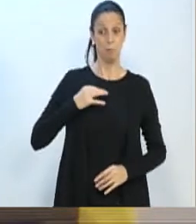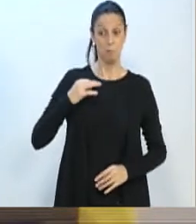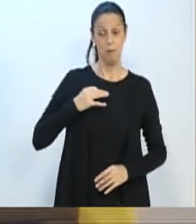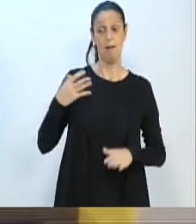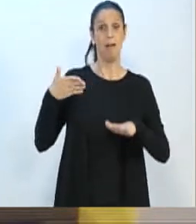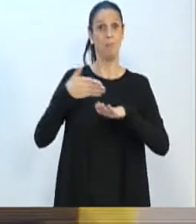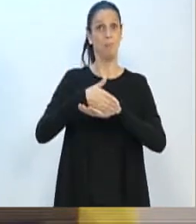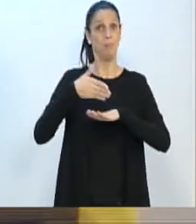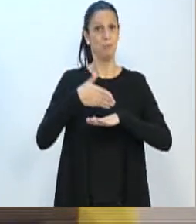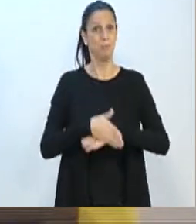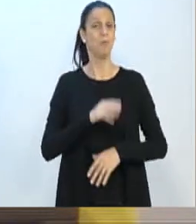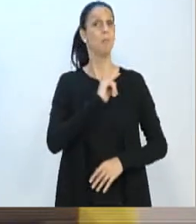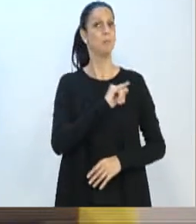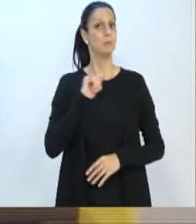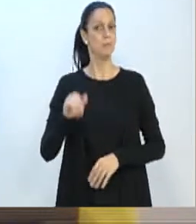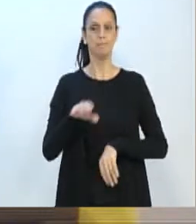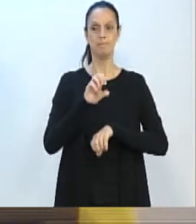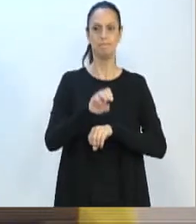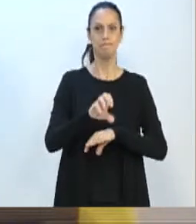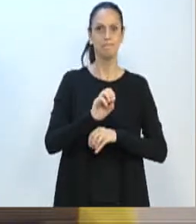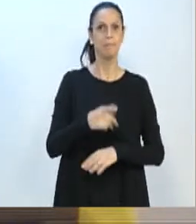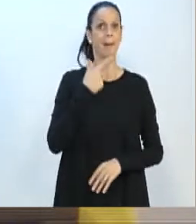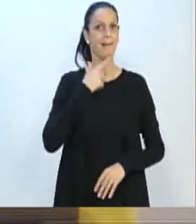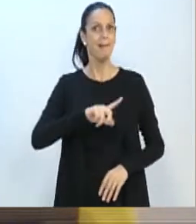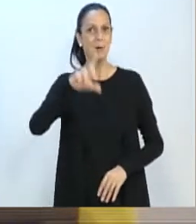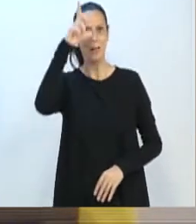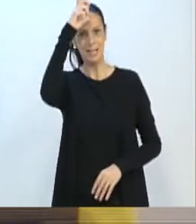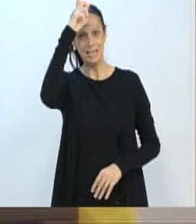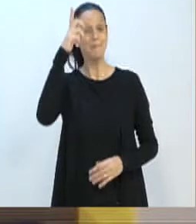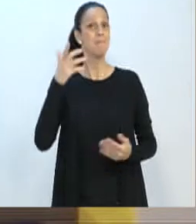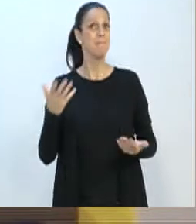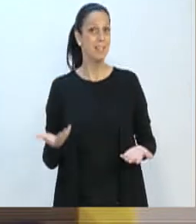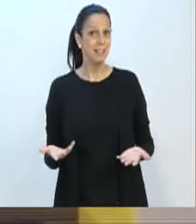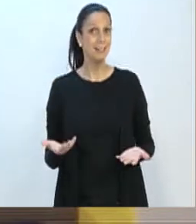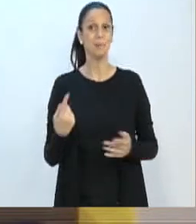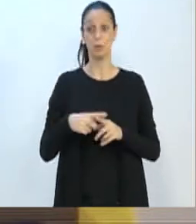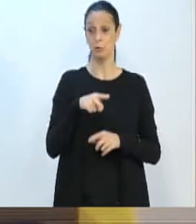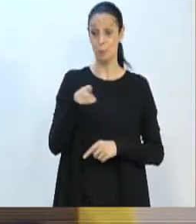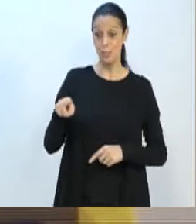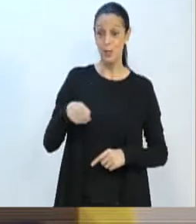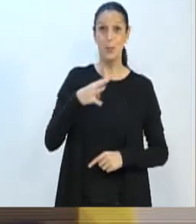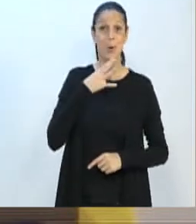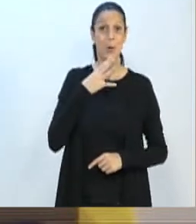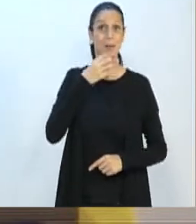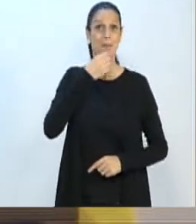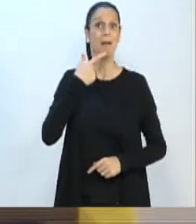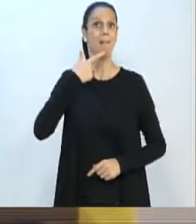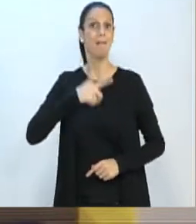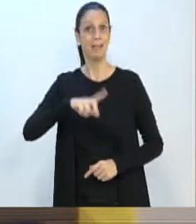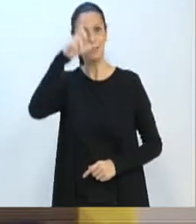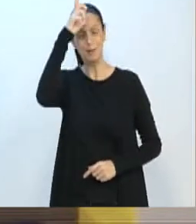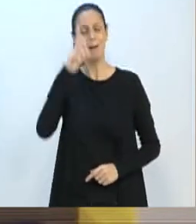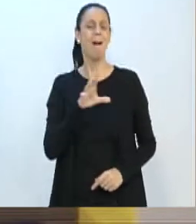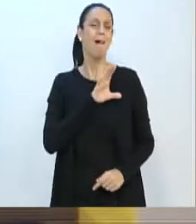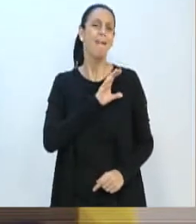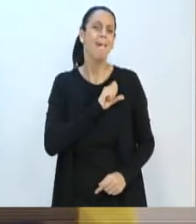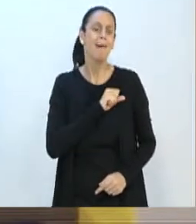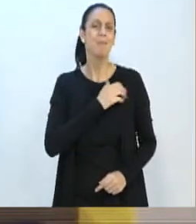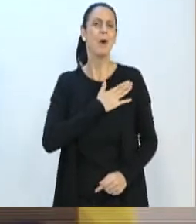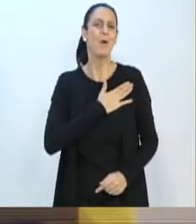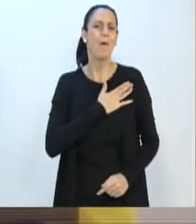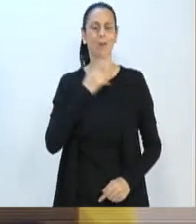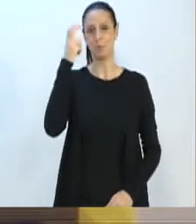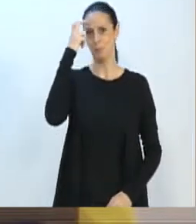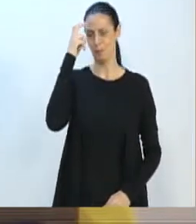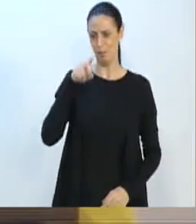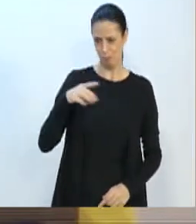como instrutor da língua alemã, fato que você conhece a língua e que gosta e ama a cultura, você se